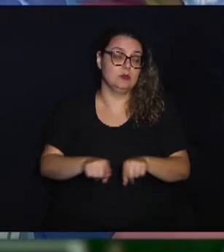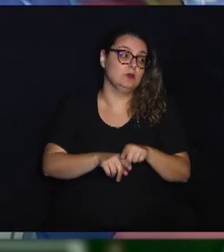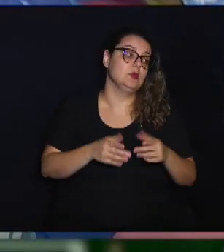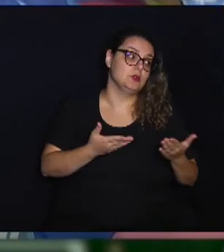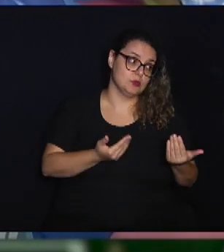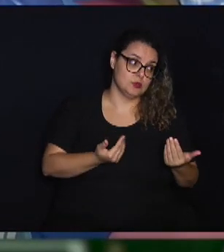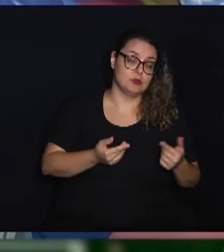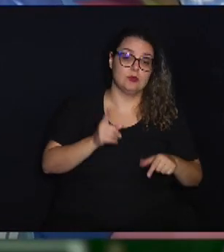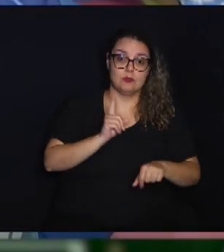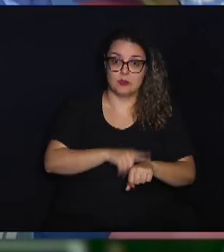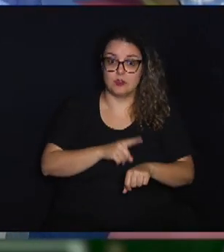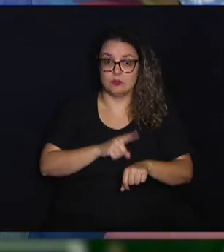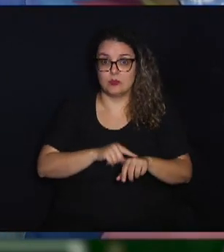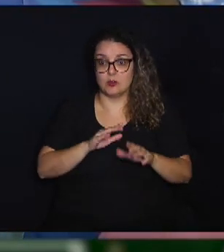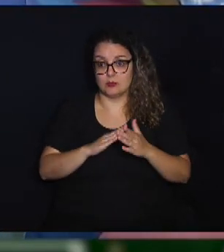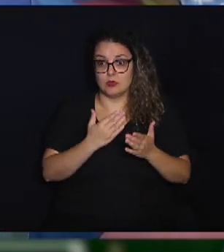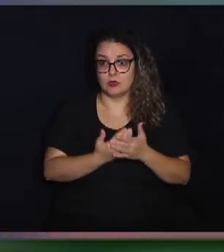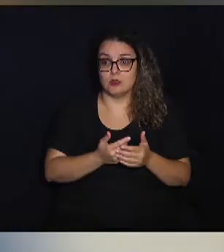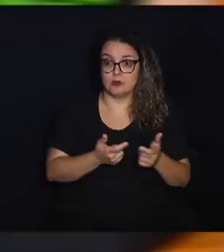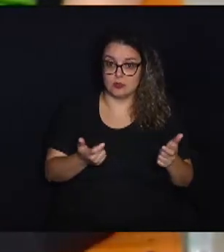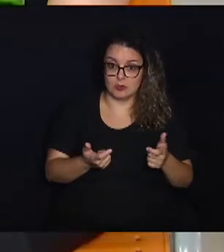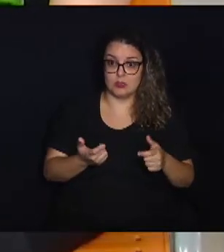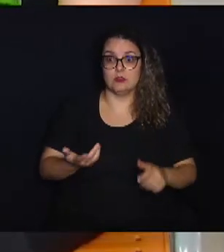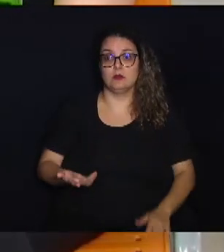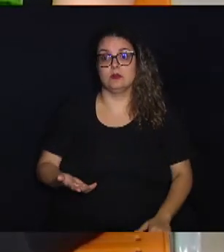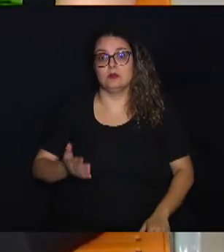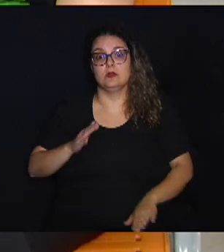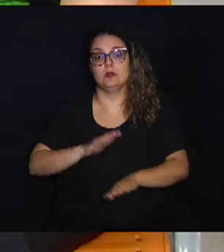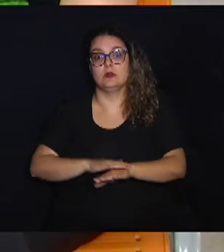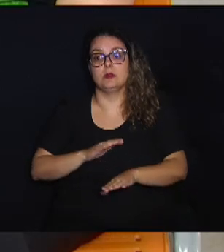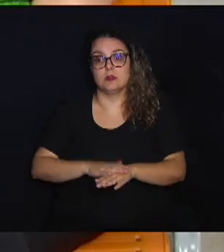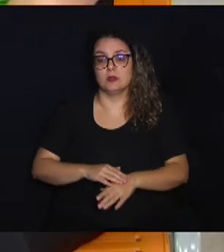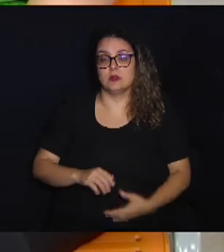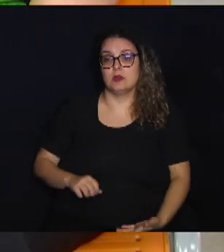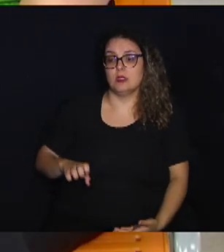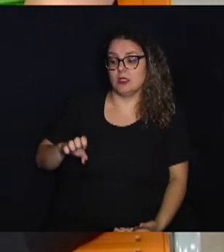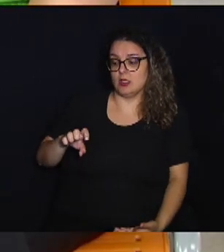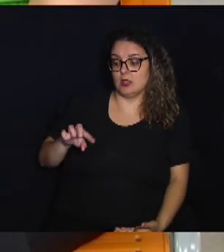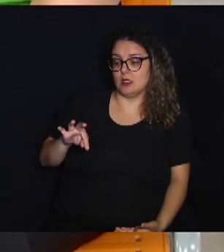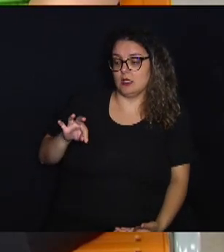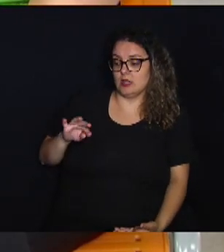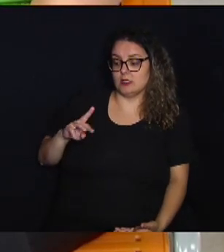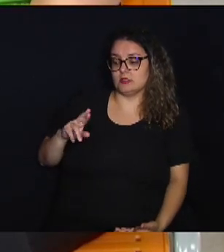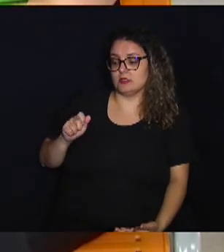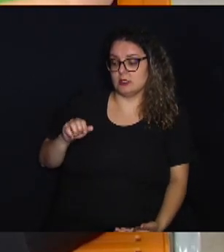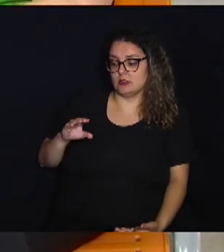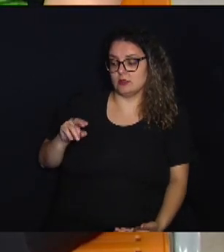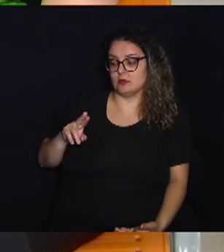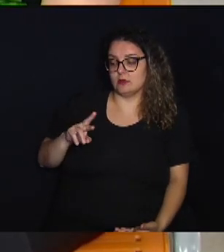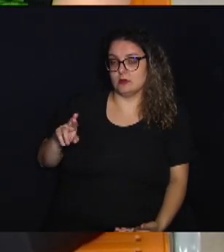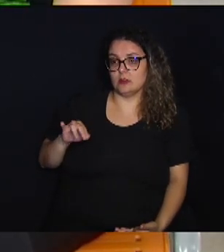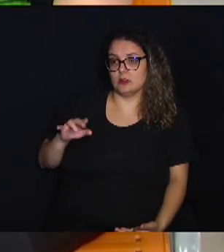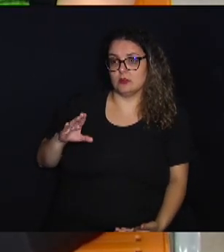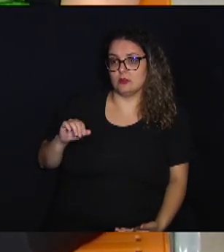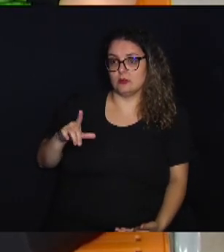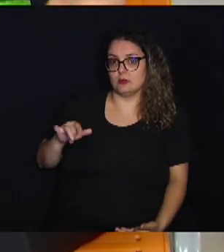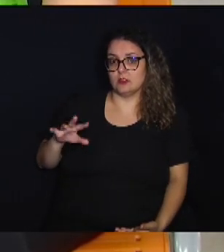a carga horária escolar fica bastante ampla, atividades extracurriculares, a própria questão financeira, né? Então o